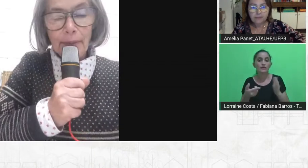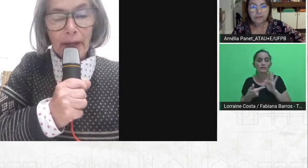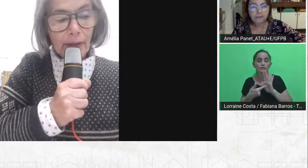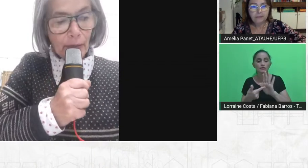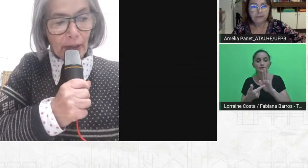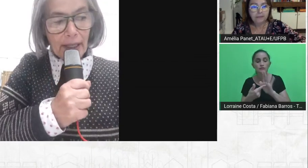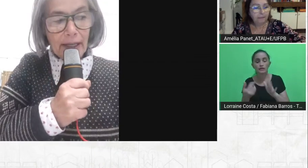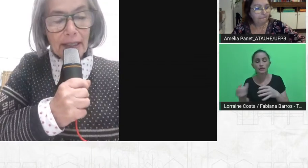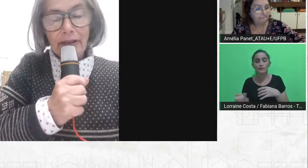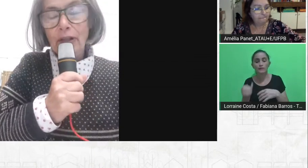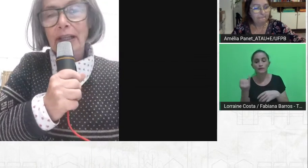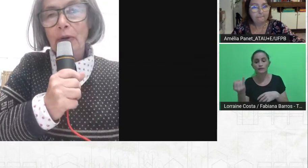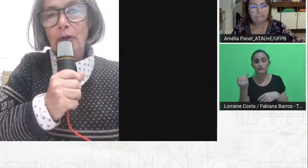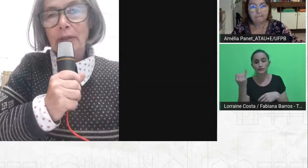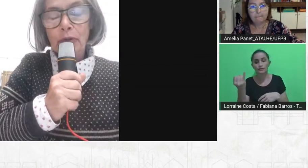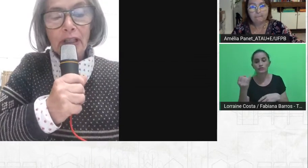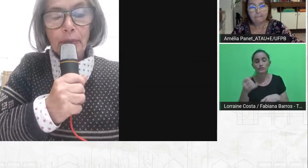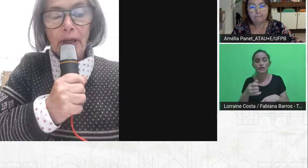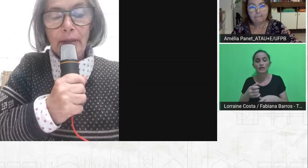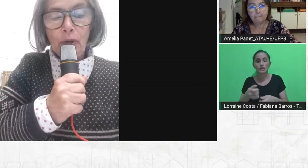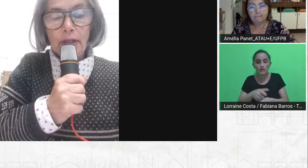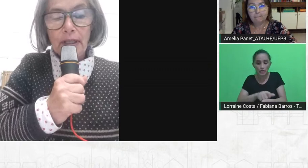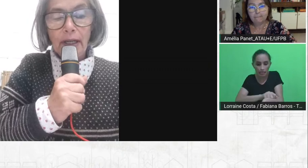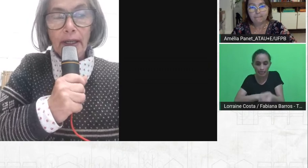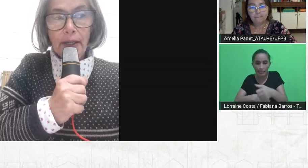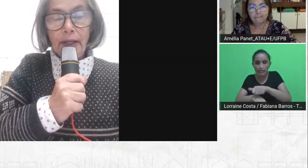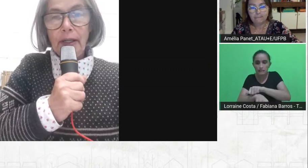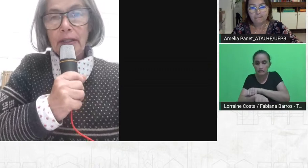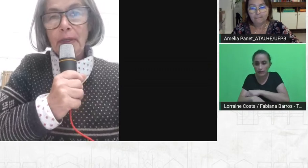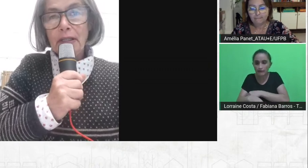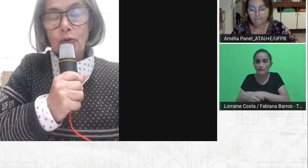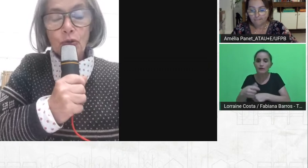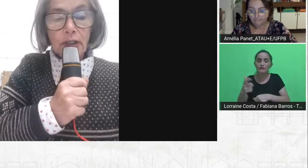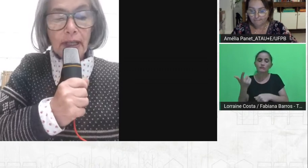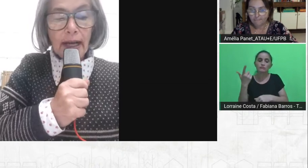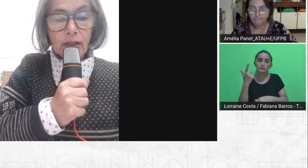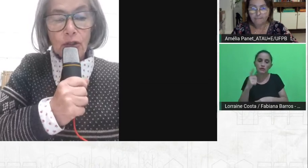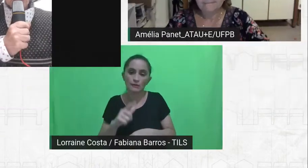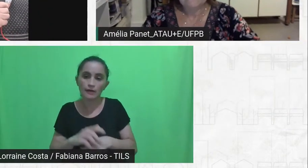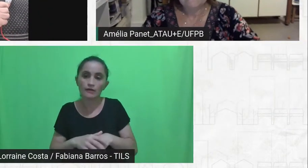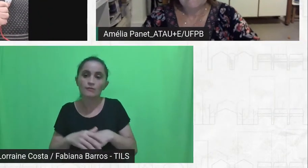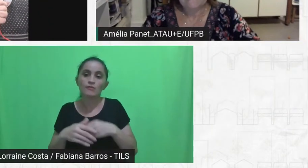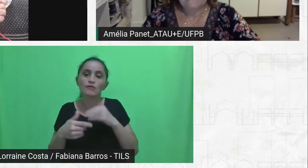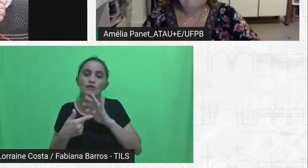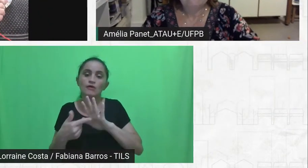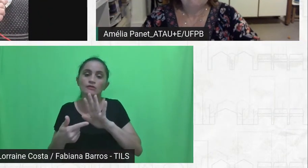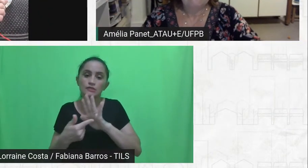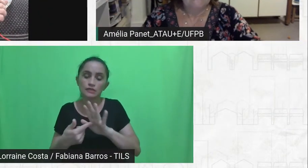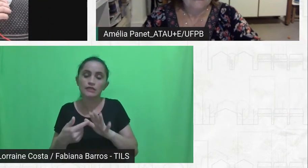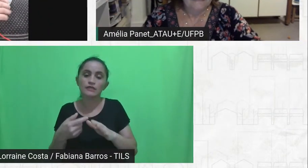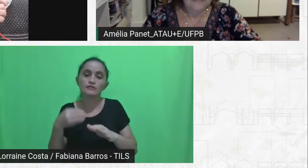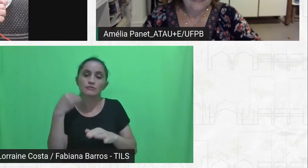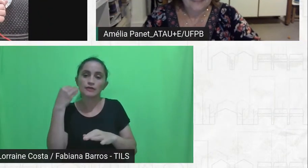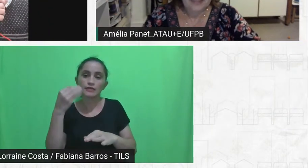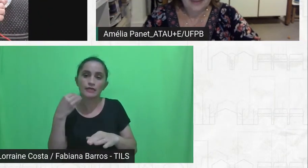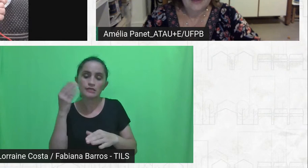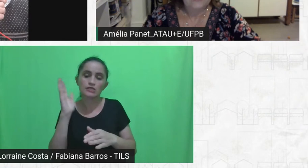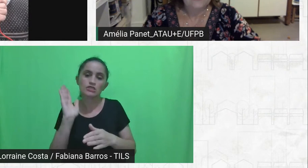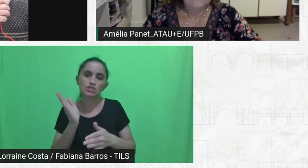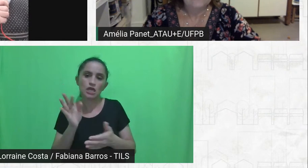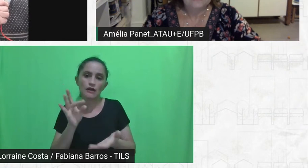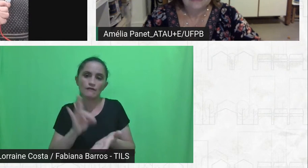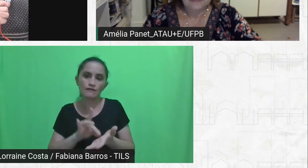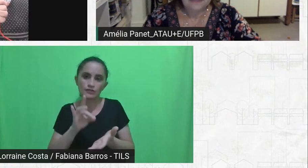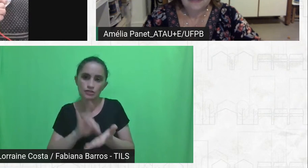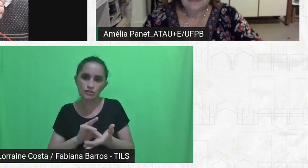né, que esses trabalhos, esse evento, ele tem uma coisa bonita, porque ele mostra experiências consolidadas em consolidação, e é essa garra para a gente